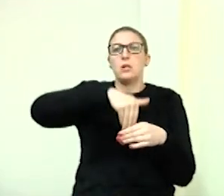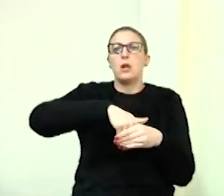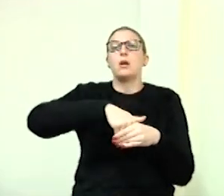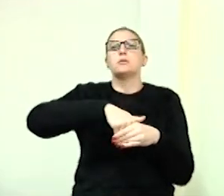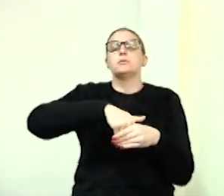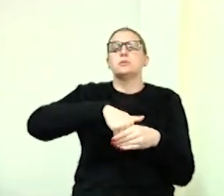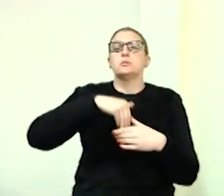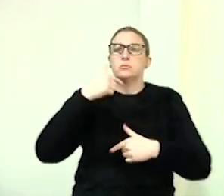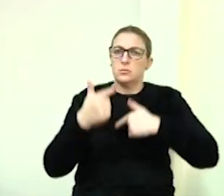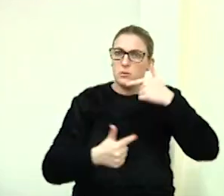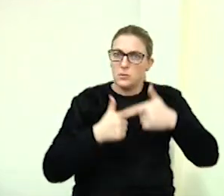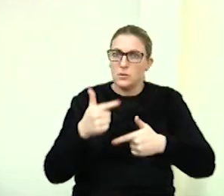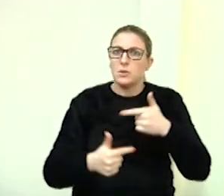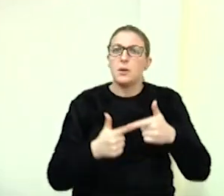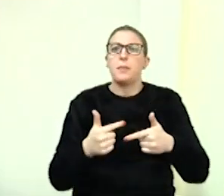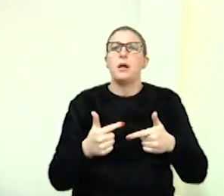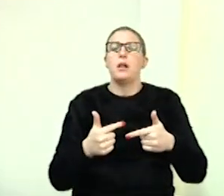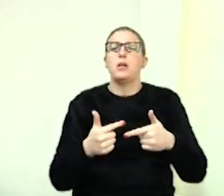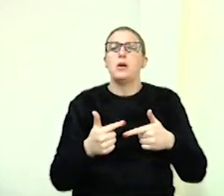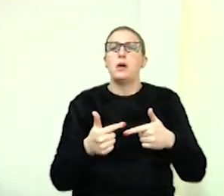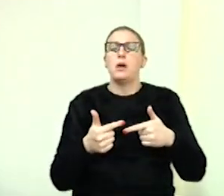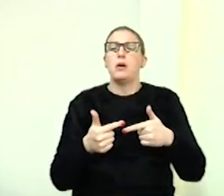solicitada a intervenção